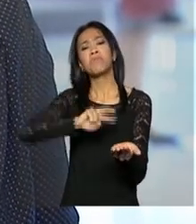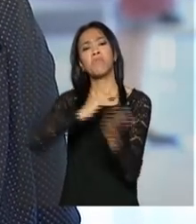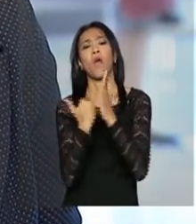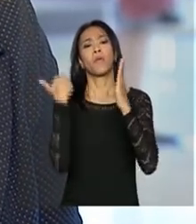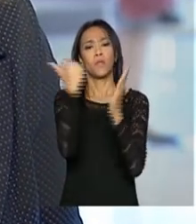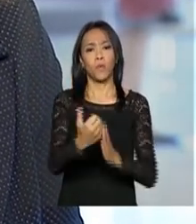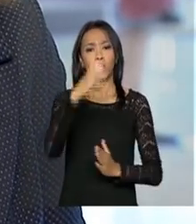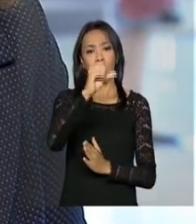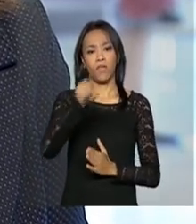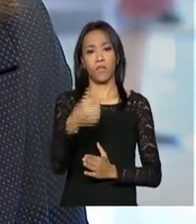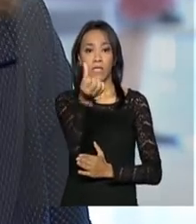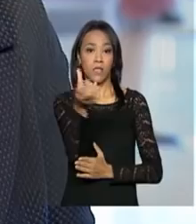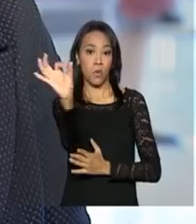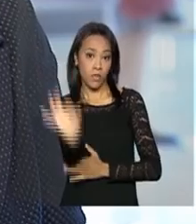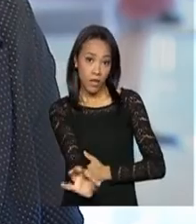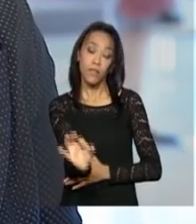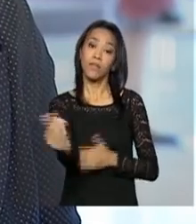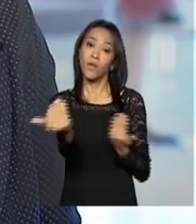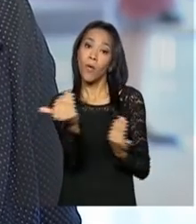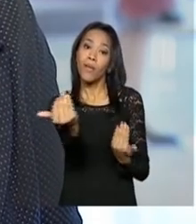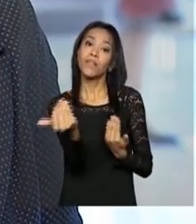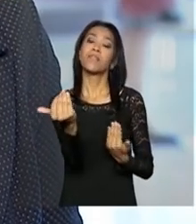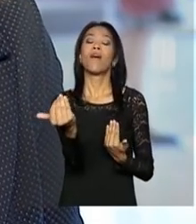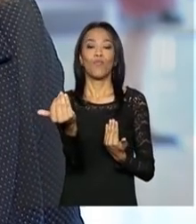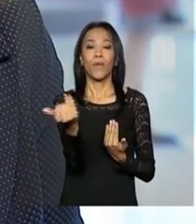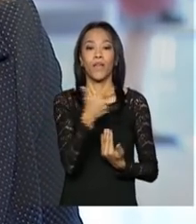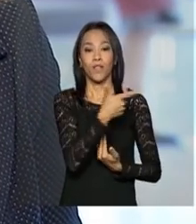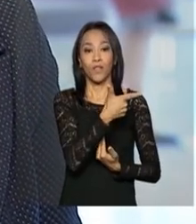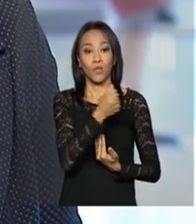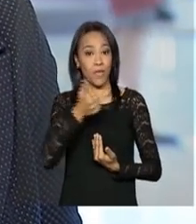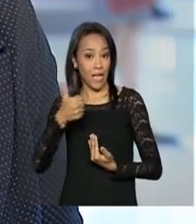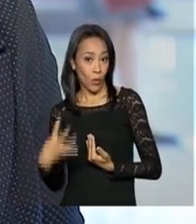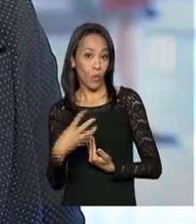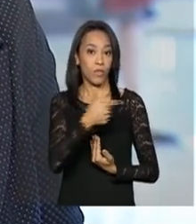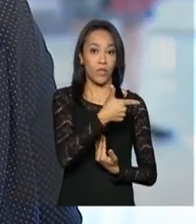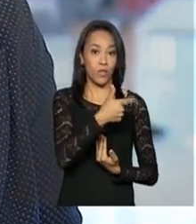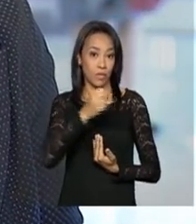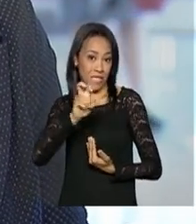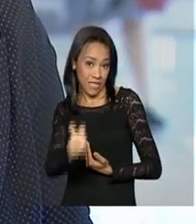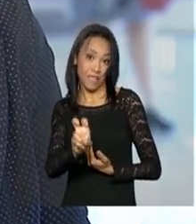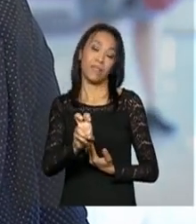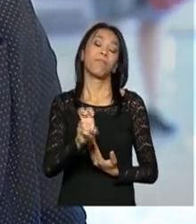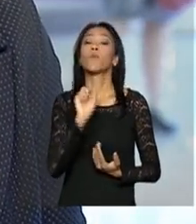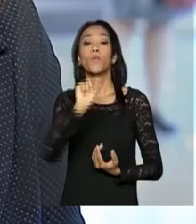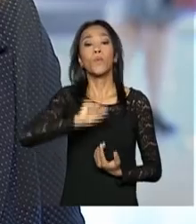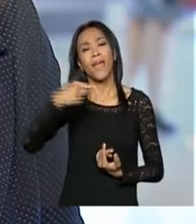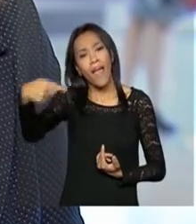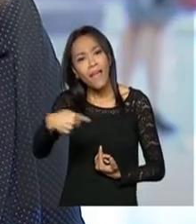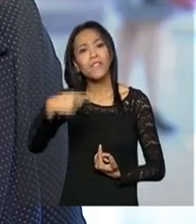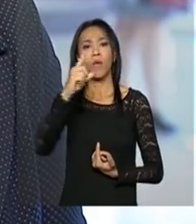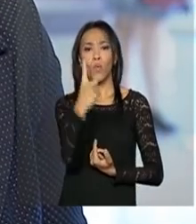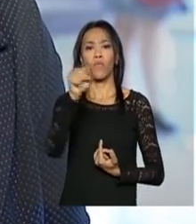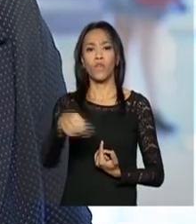de 0,6% em relação à safra anterior de 2014-2015, o que corresponde